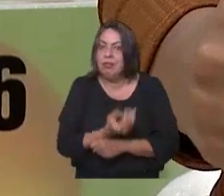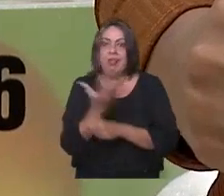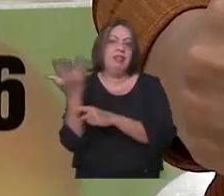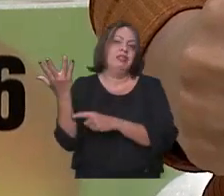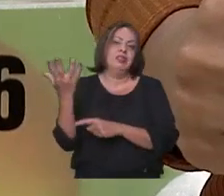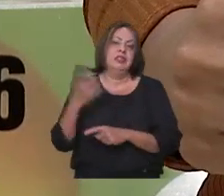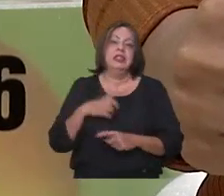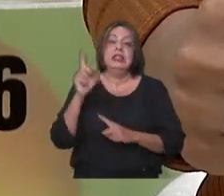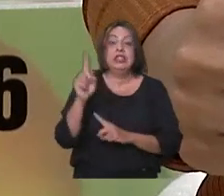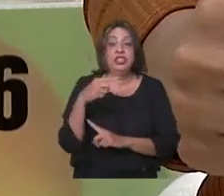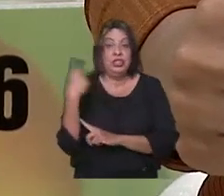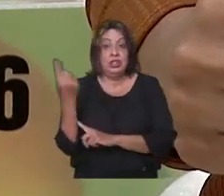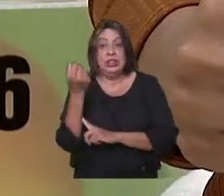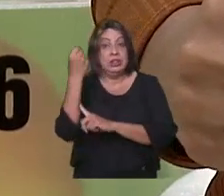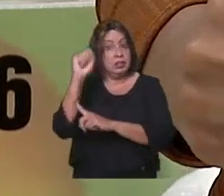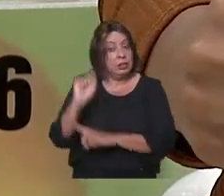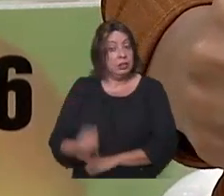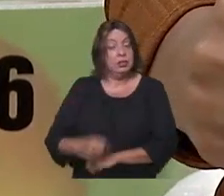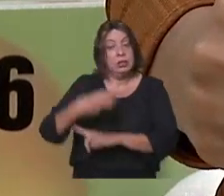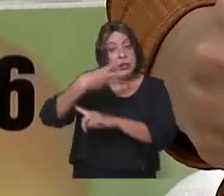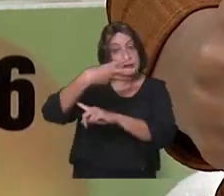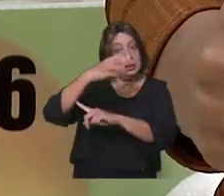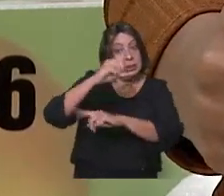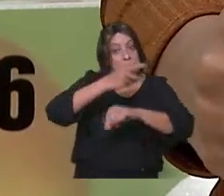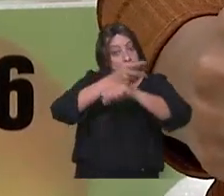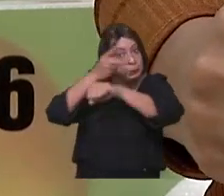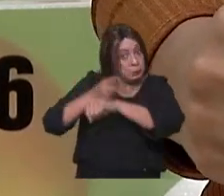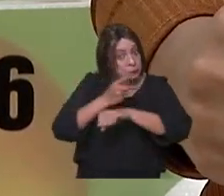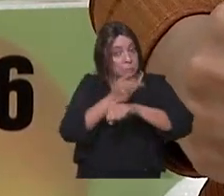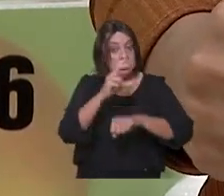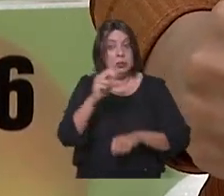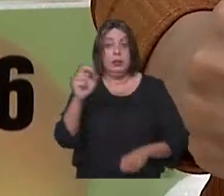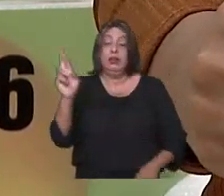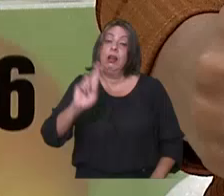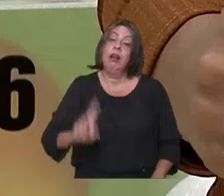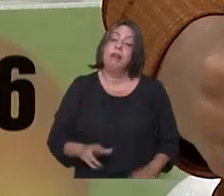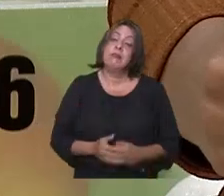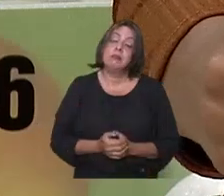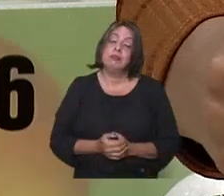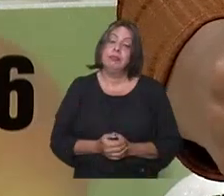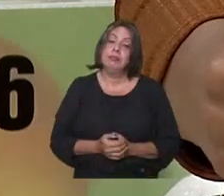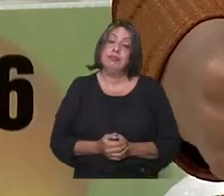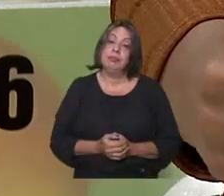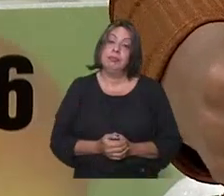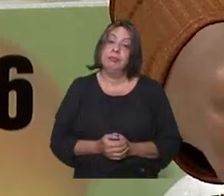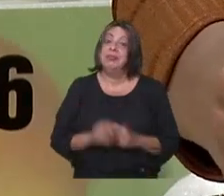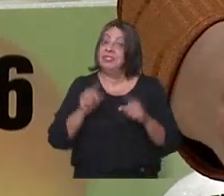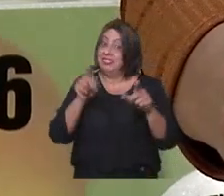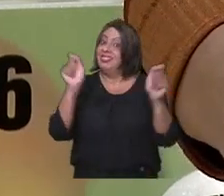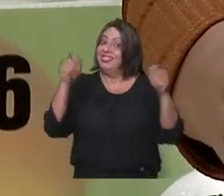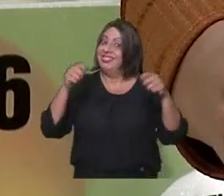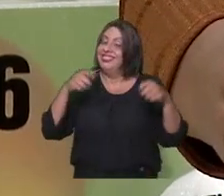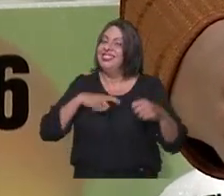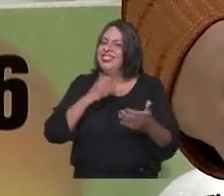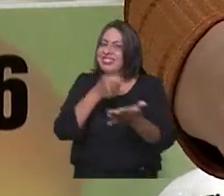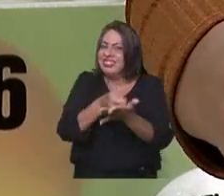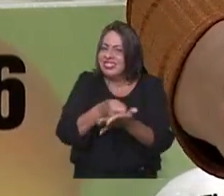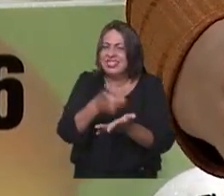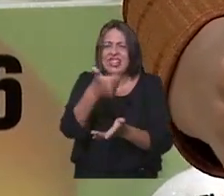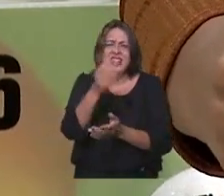Além do Gira Sergipe, que vem aí com 30 prêmios de R$500, e olha só, você vai... poder adquirir por